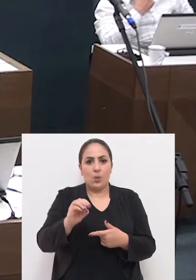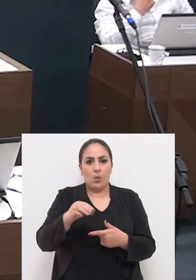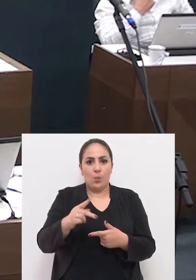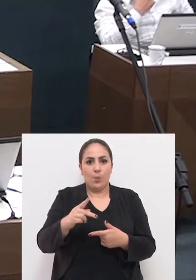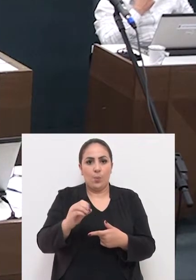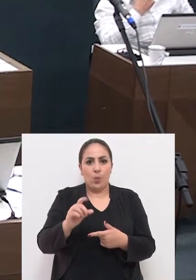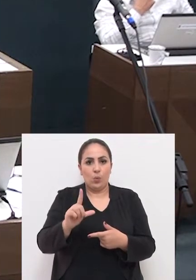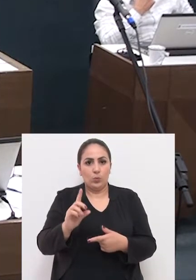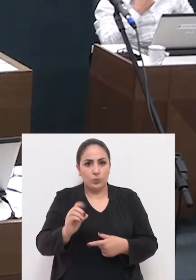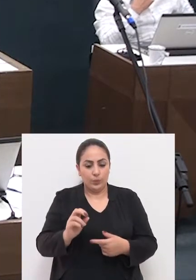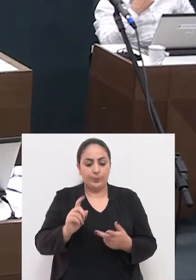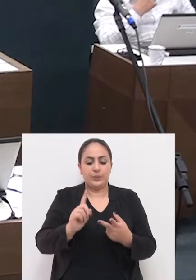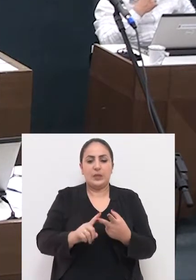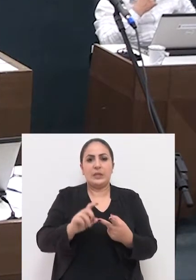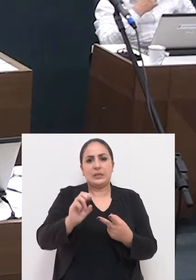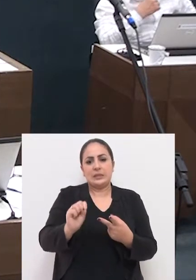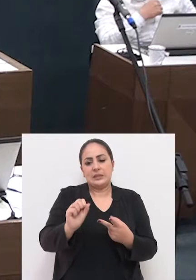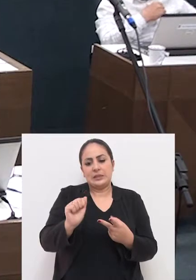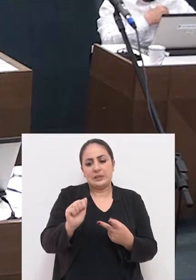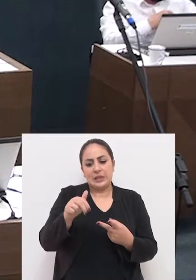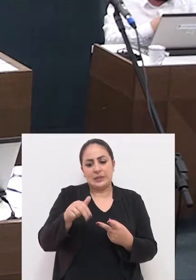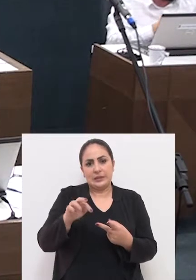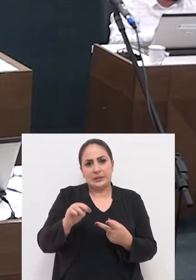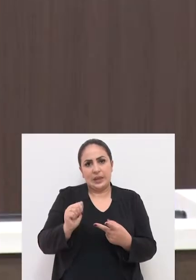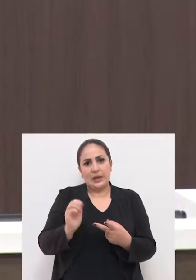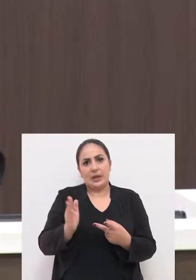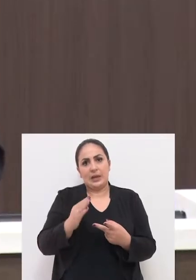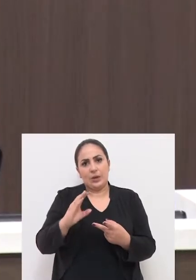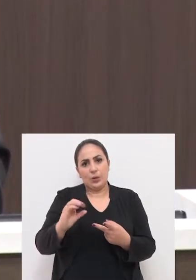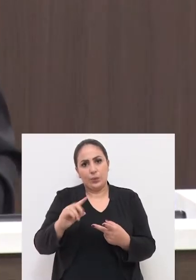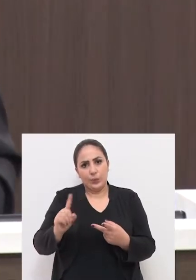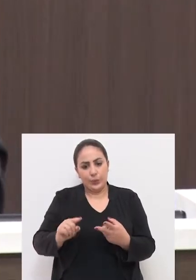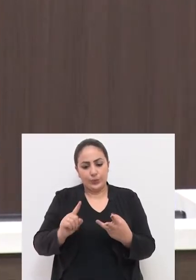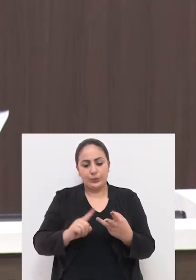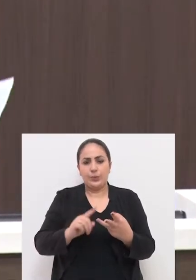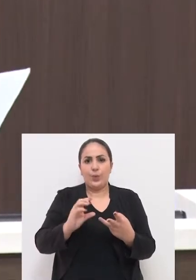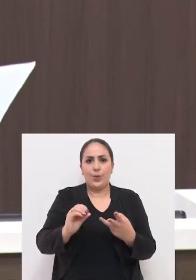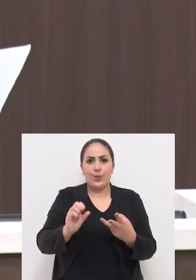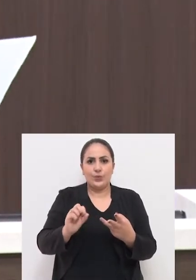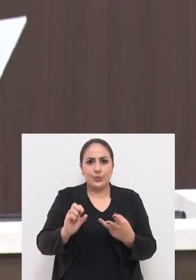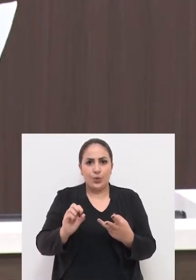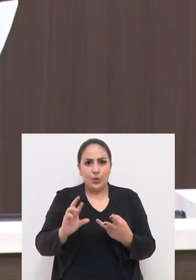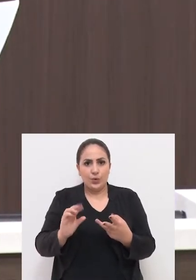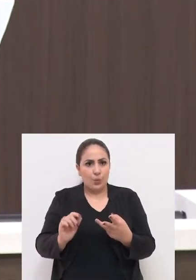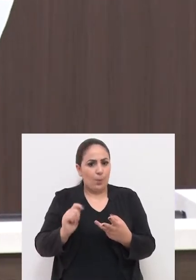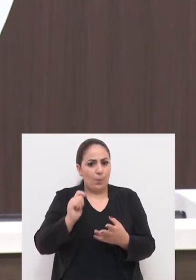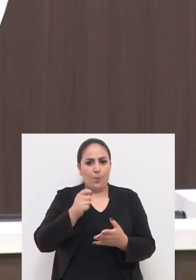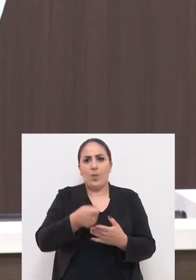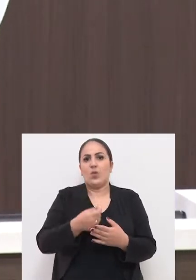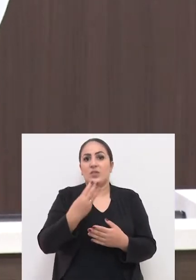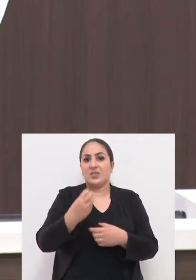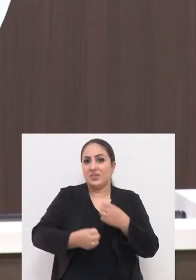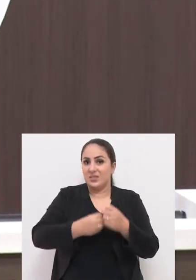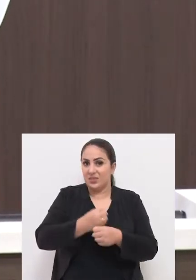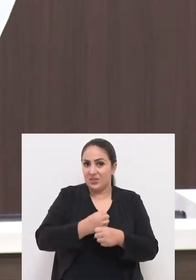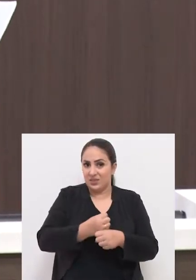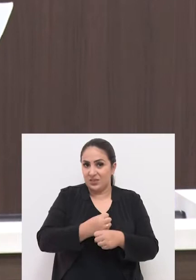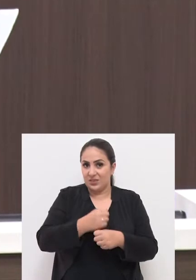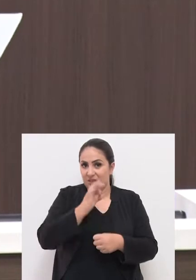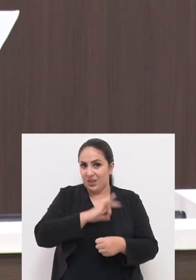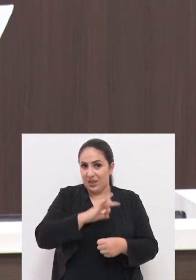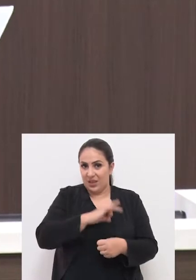dado problema em Santa Cruz. Já tinha dado problema em Osório. E que não lhes pagaram 3 anos